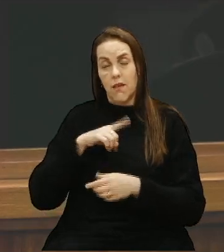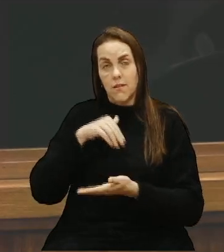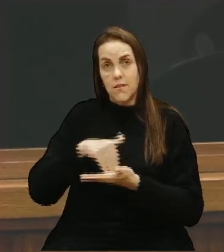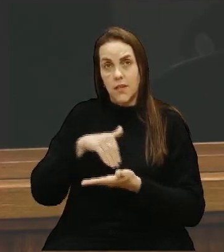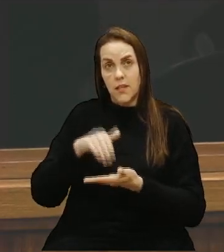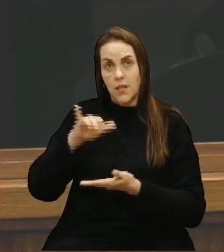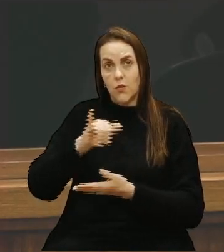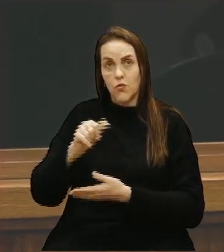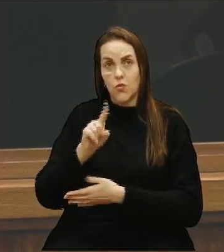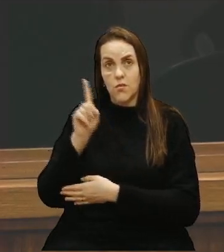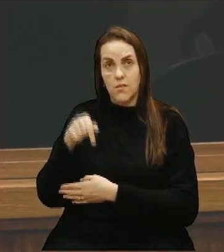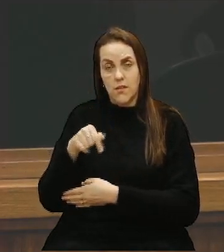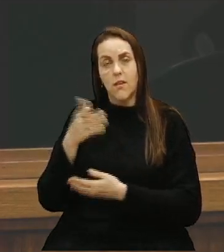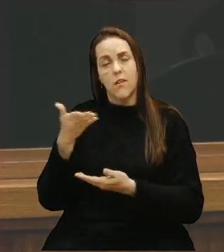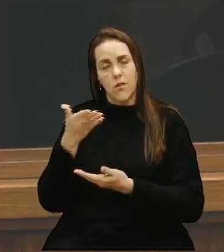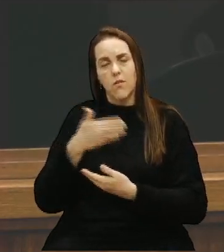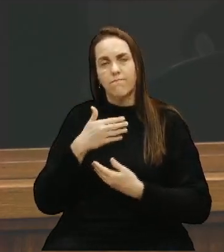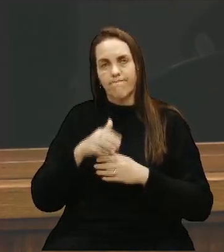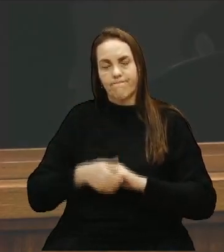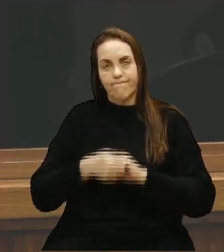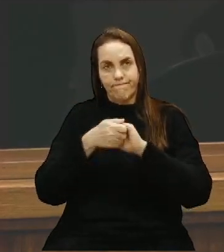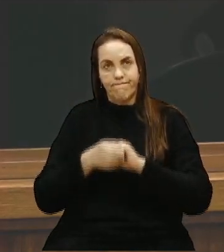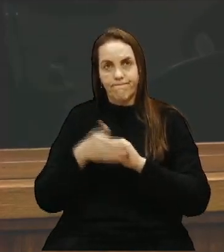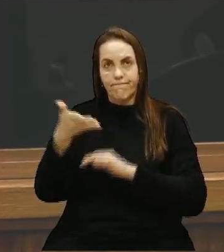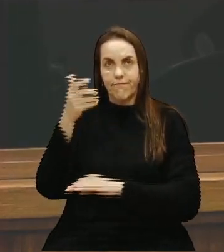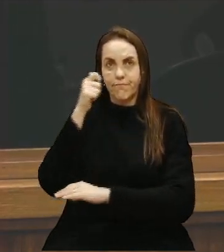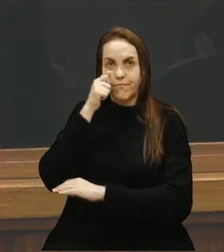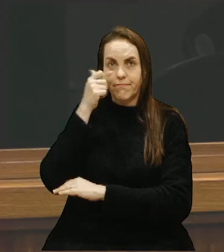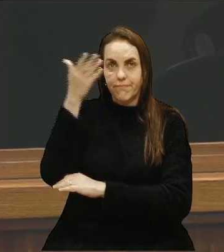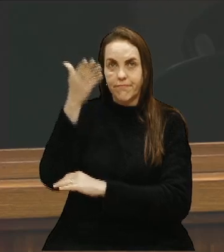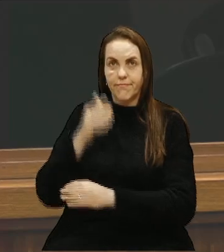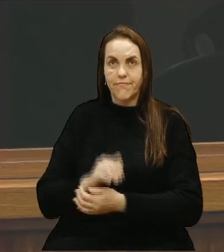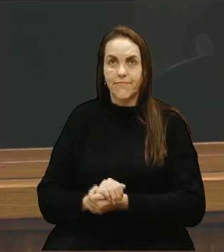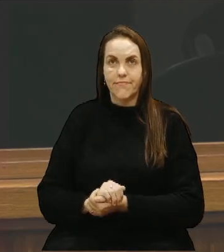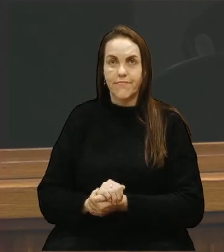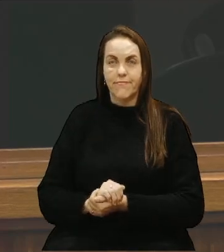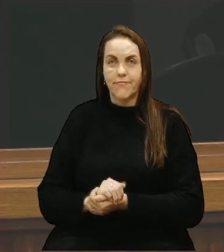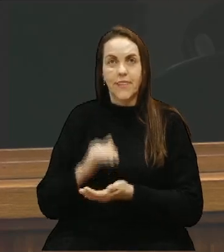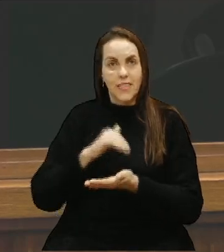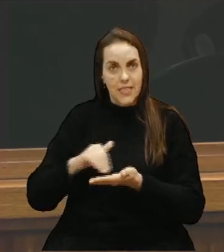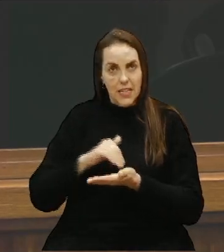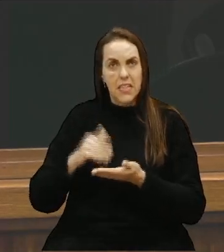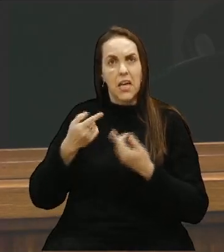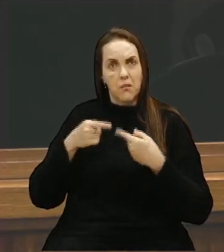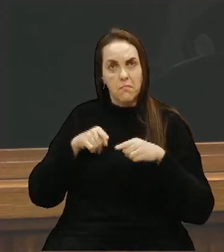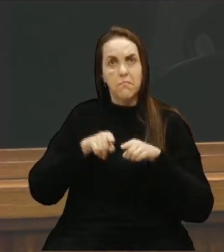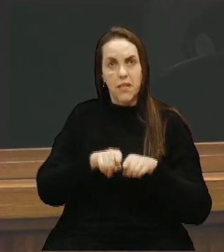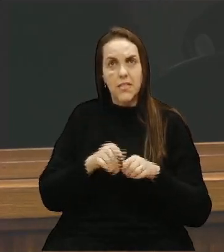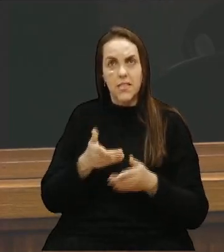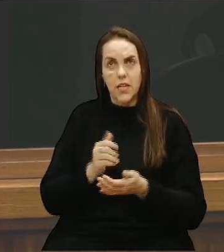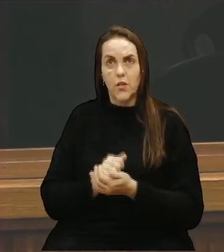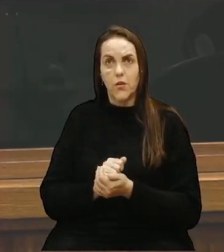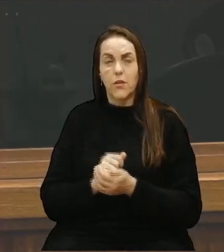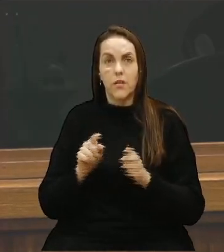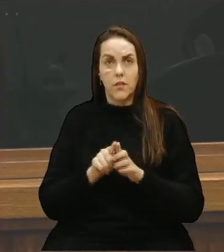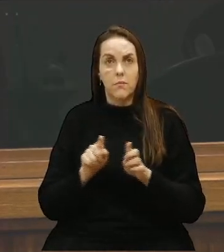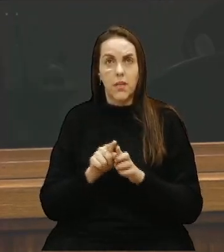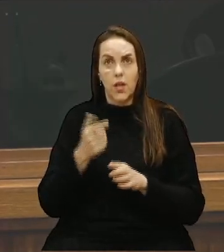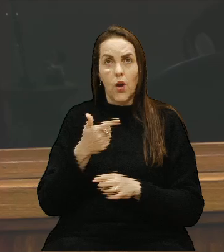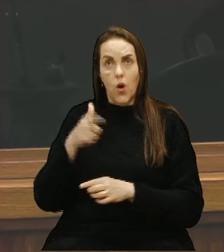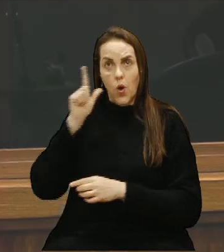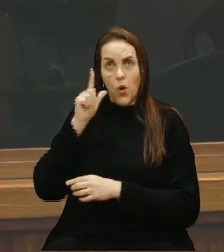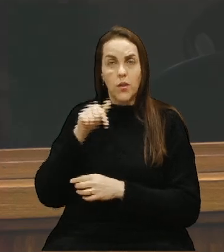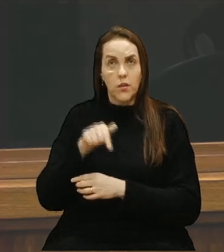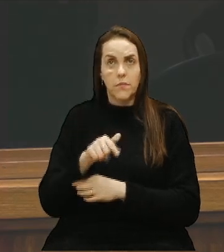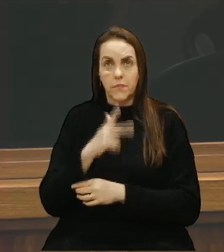José de Abreu, gostaria já de saudar a presença, né, secretário parceiro. Ontem mesmo, já que estávamos